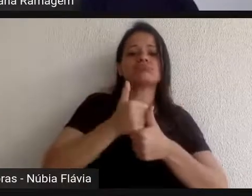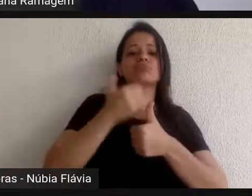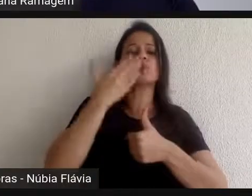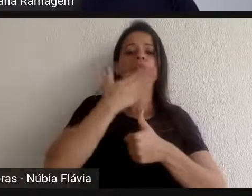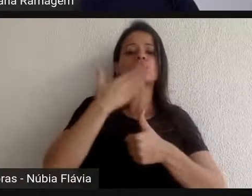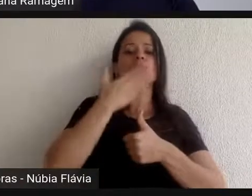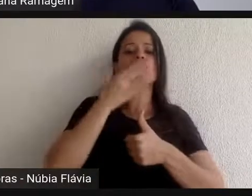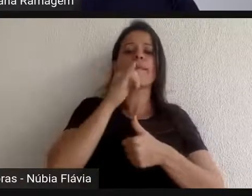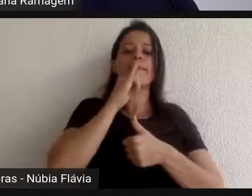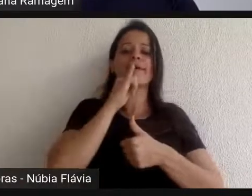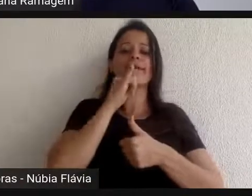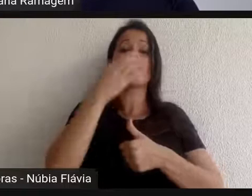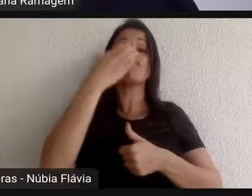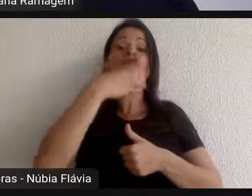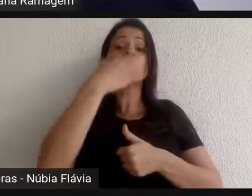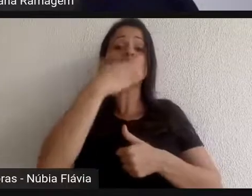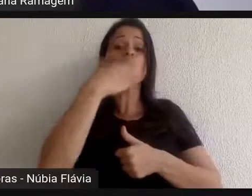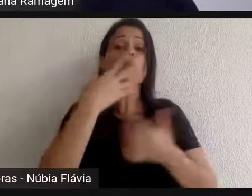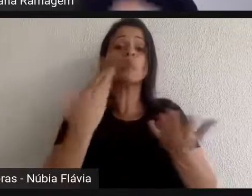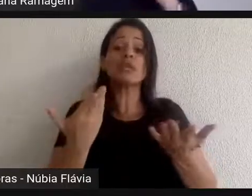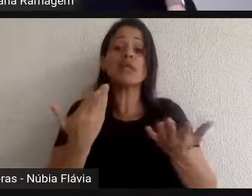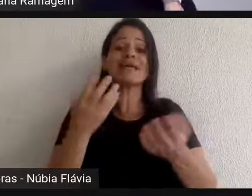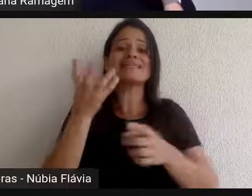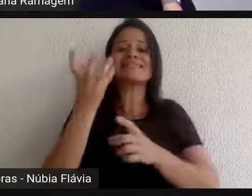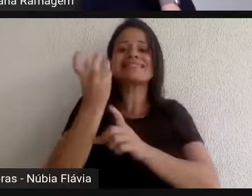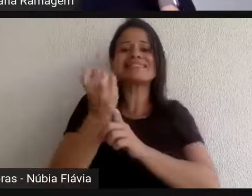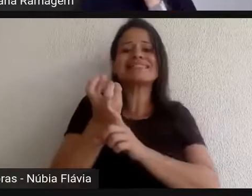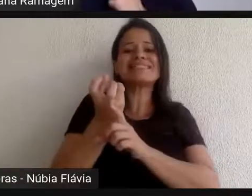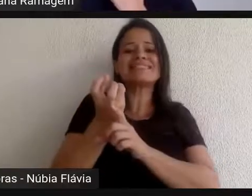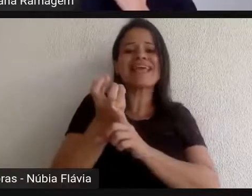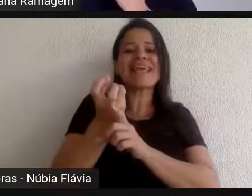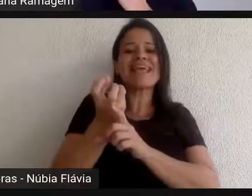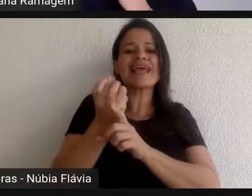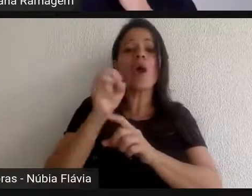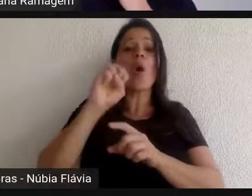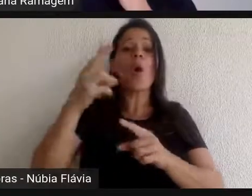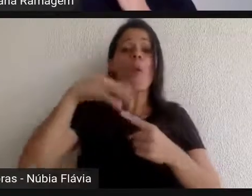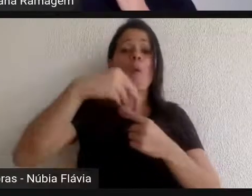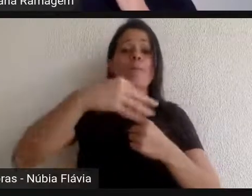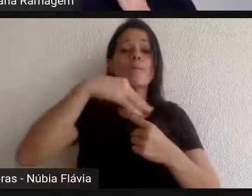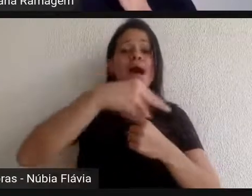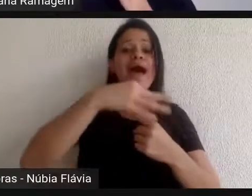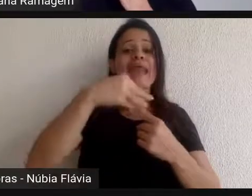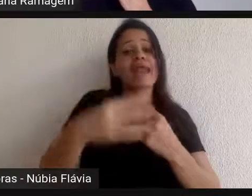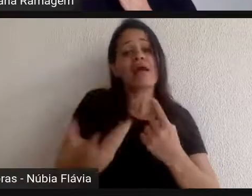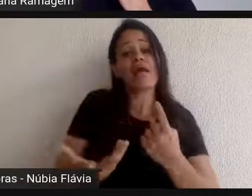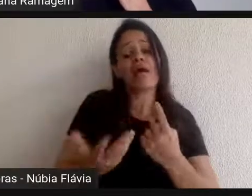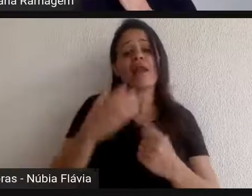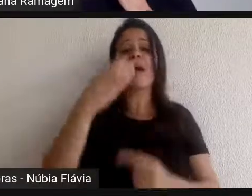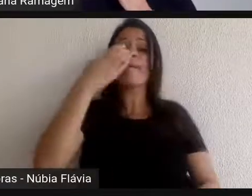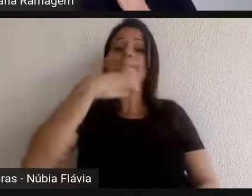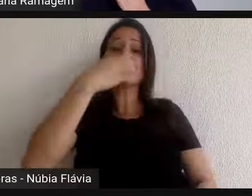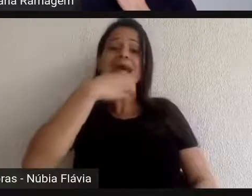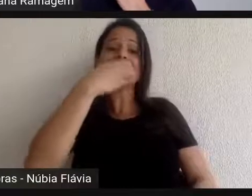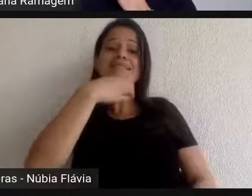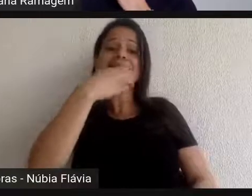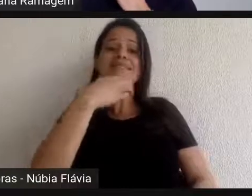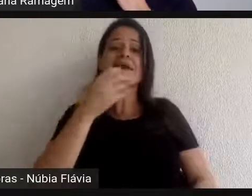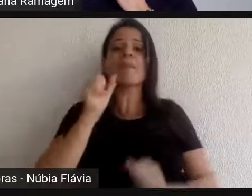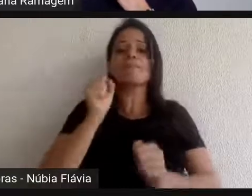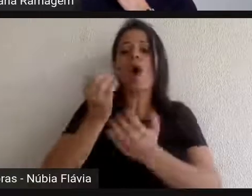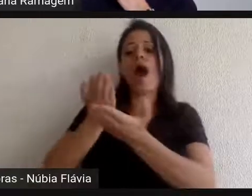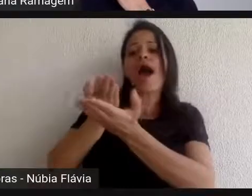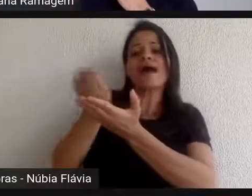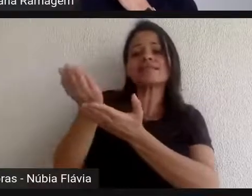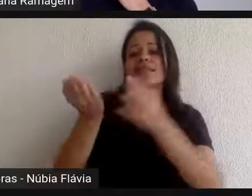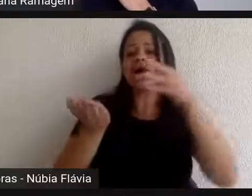entra aquela ideia da fruta seca, por exemplo, ou você pegar aquela banana que está mais madura, ou uma maçã, assar, colocar um